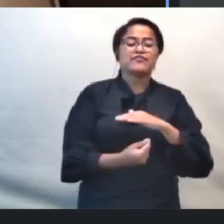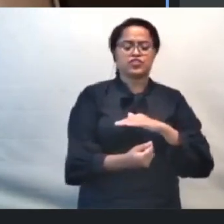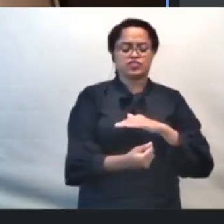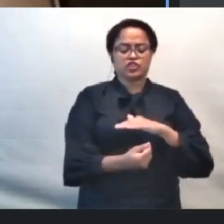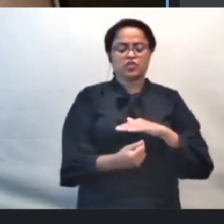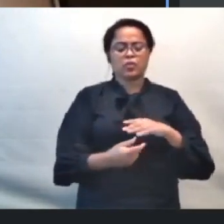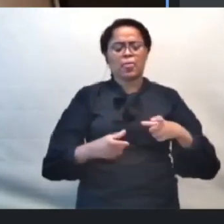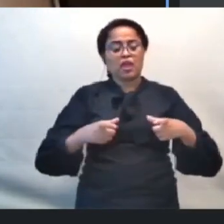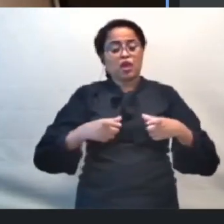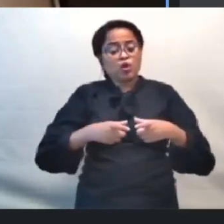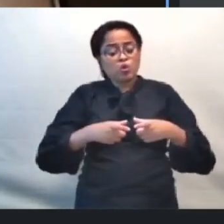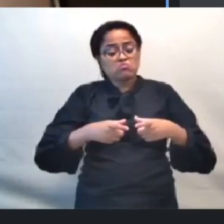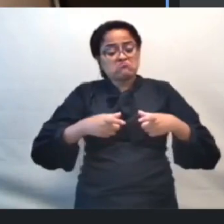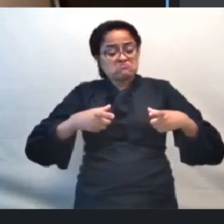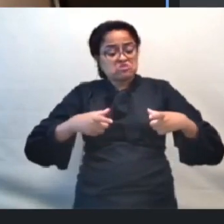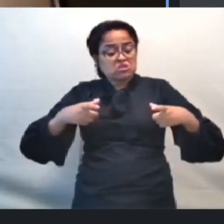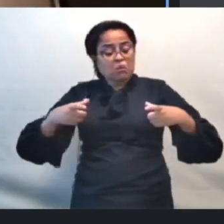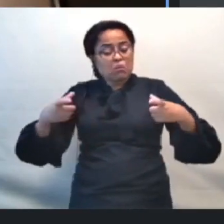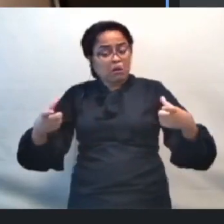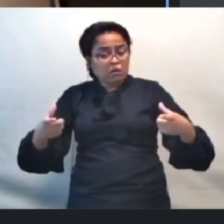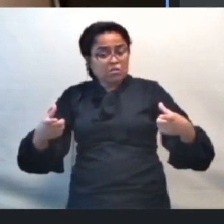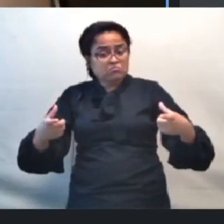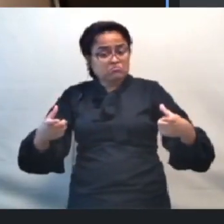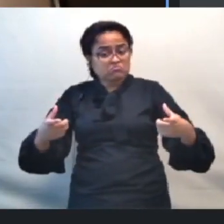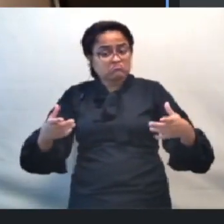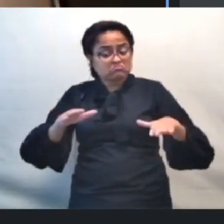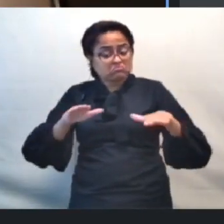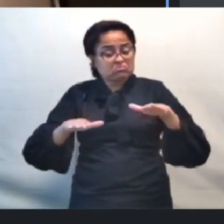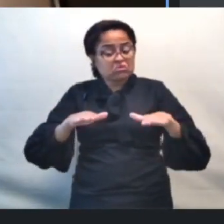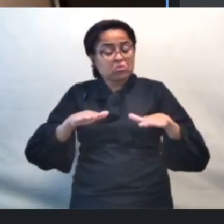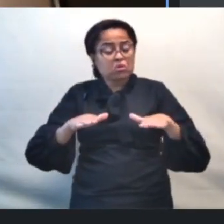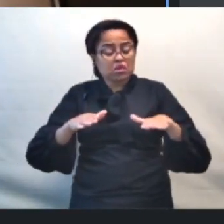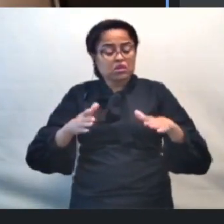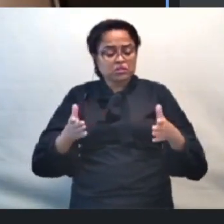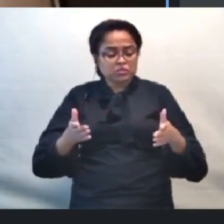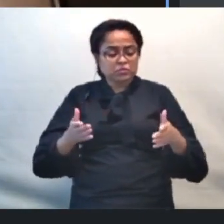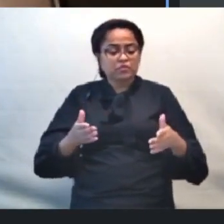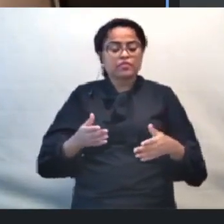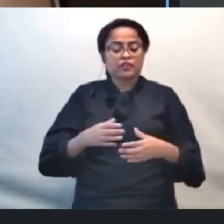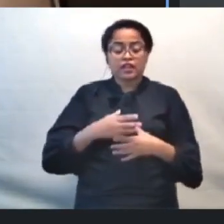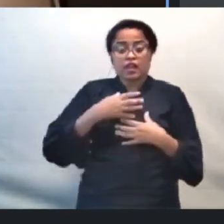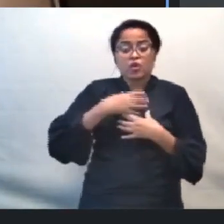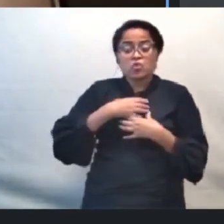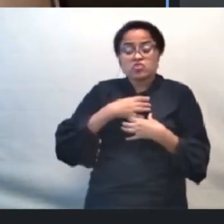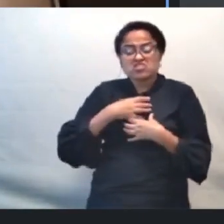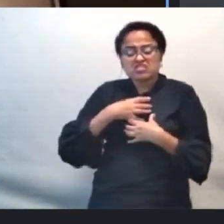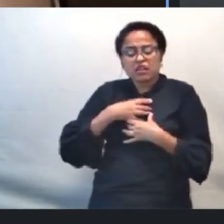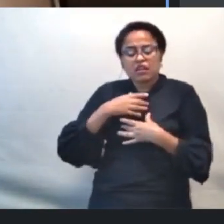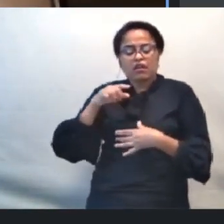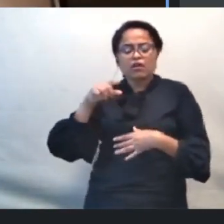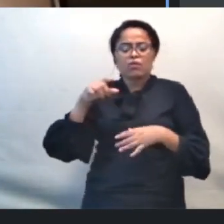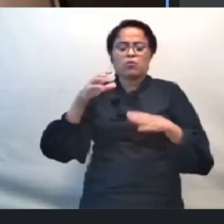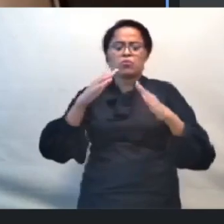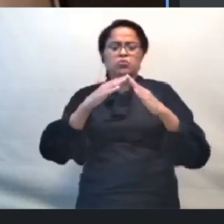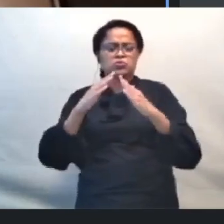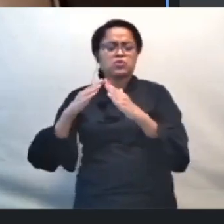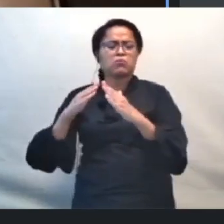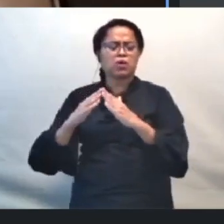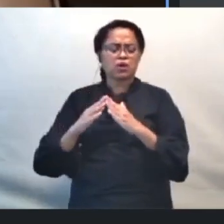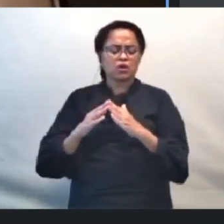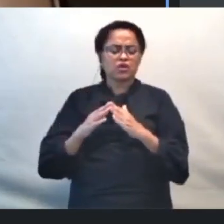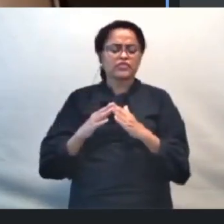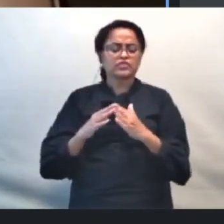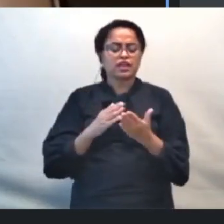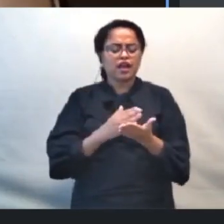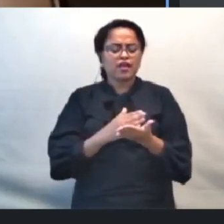tamanhos, da capacidade de atendimento, da condição desses imóveis, e isso a partir do que é